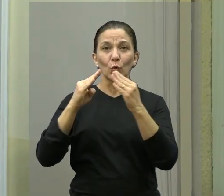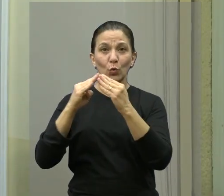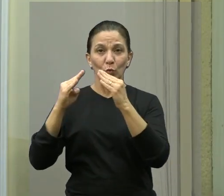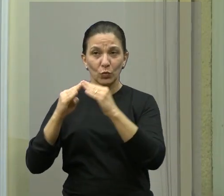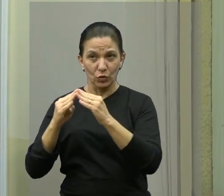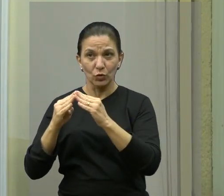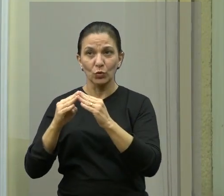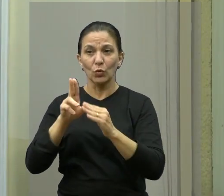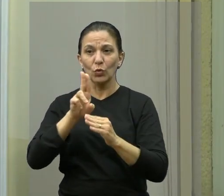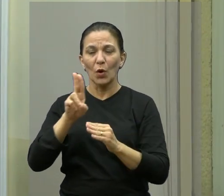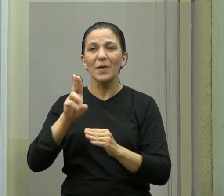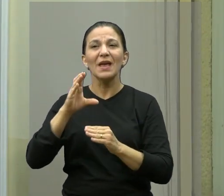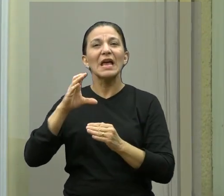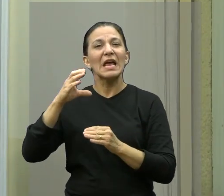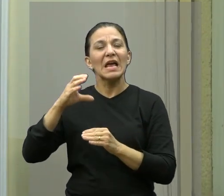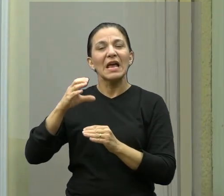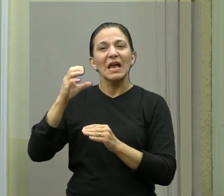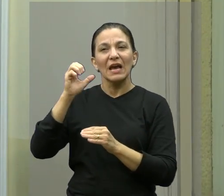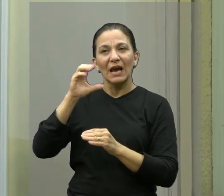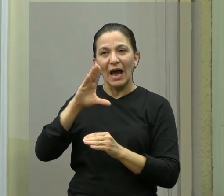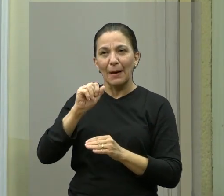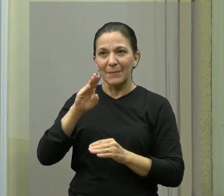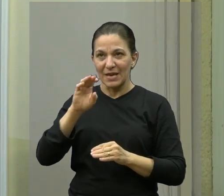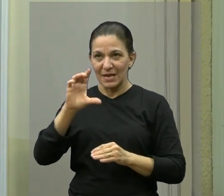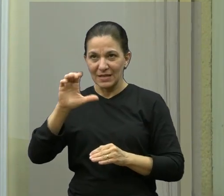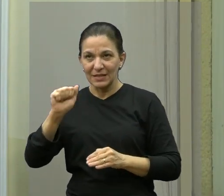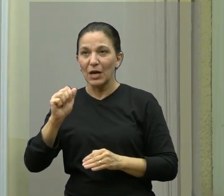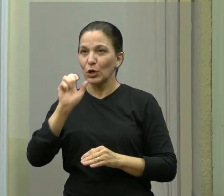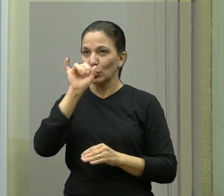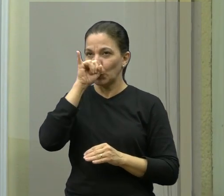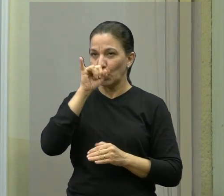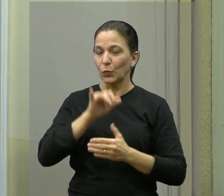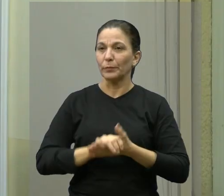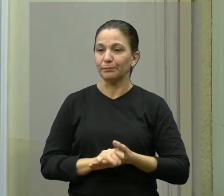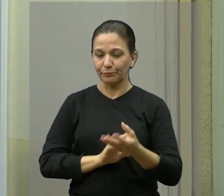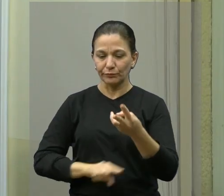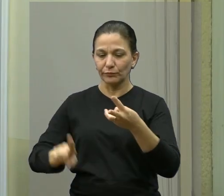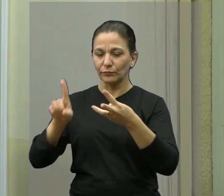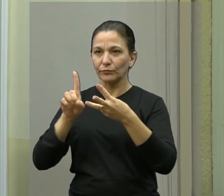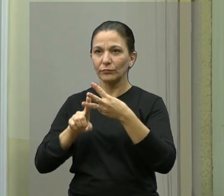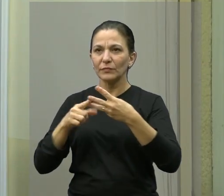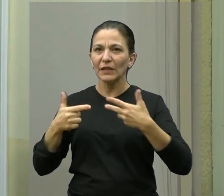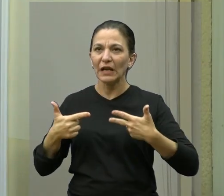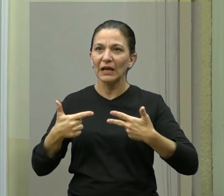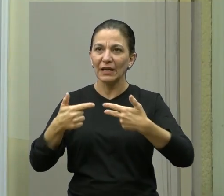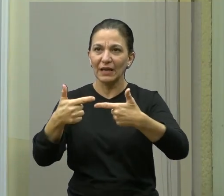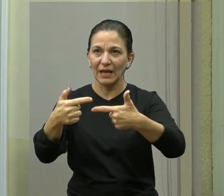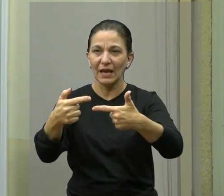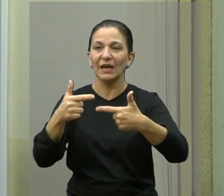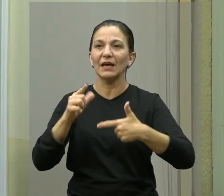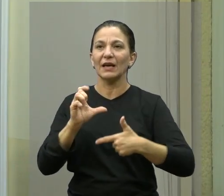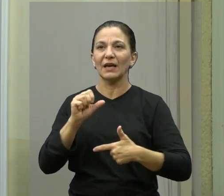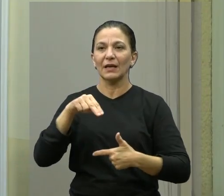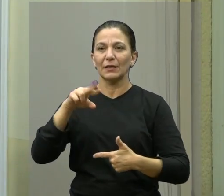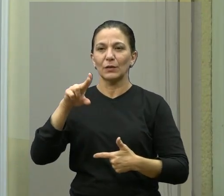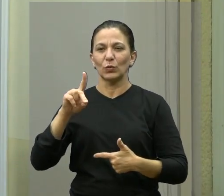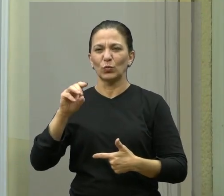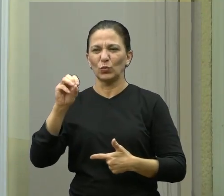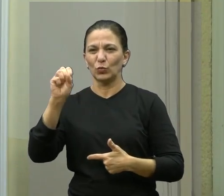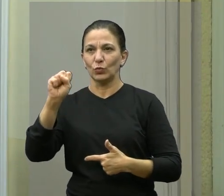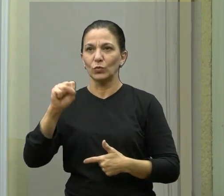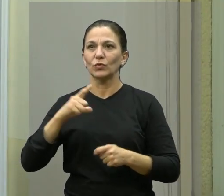de Porco. 3. Guerra de Canudos, 1896 a